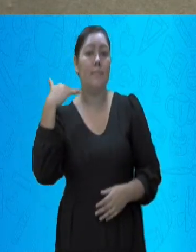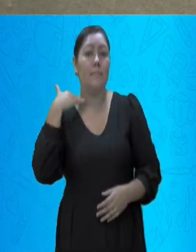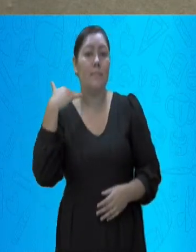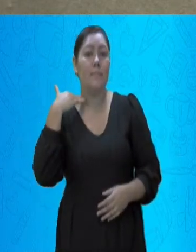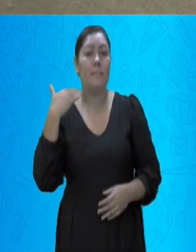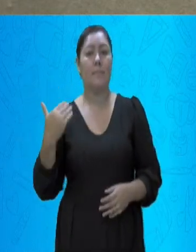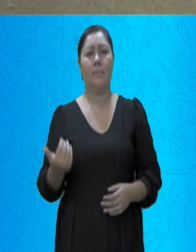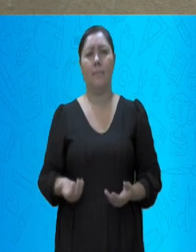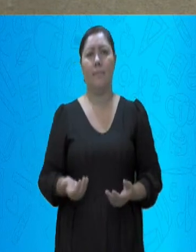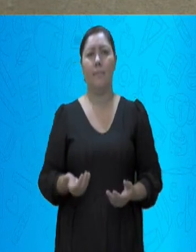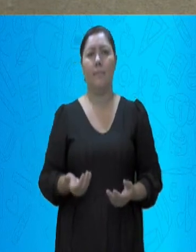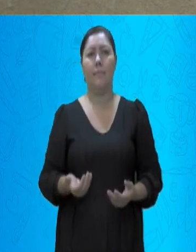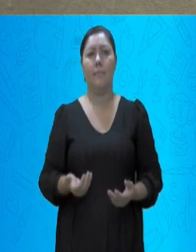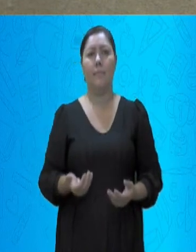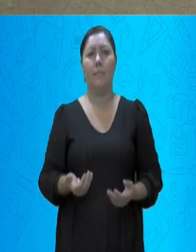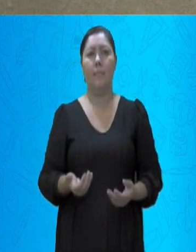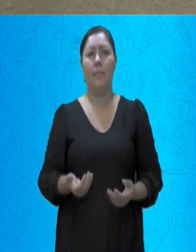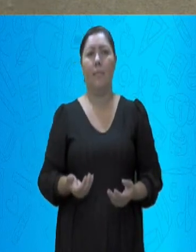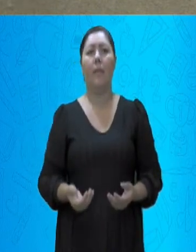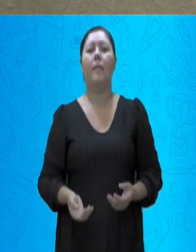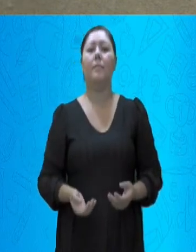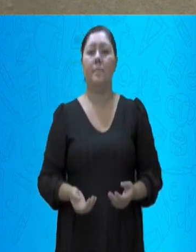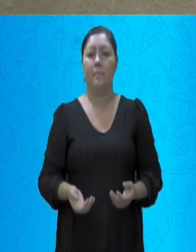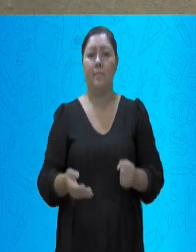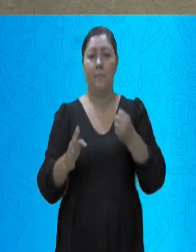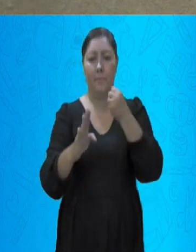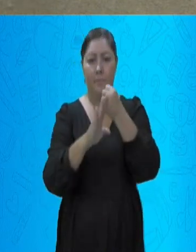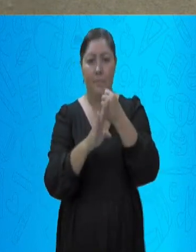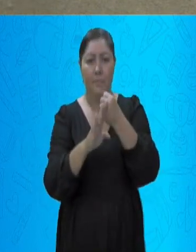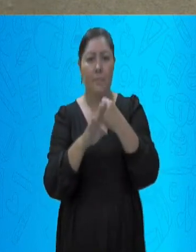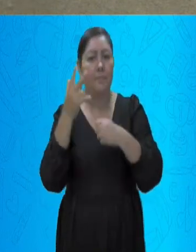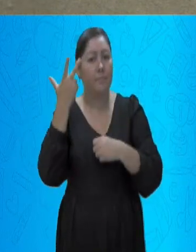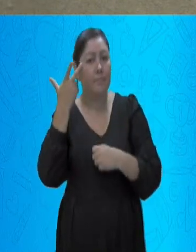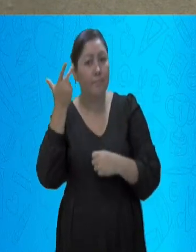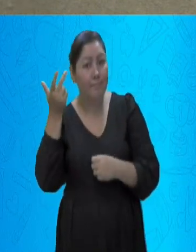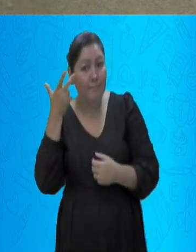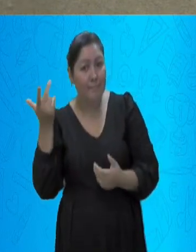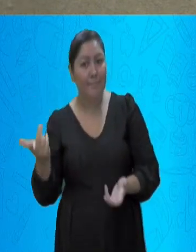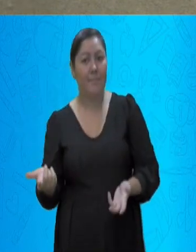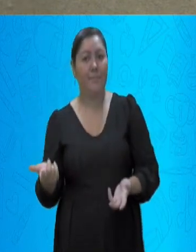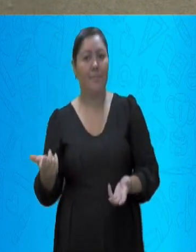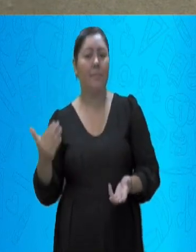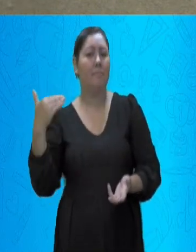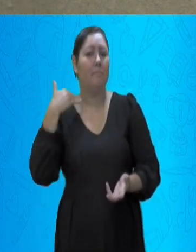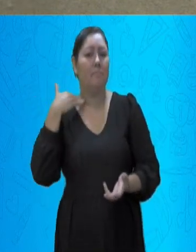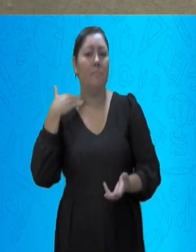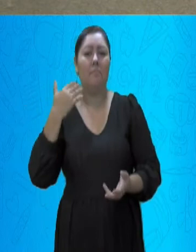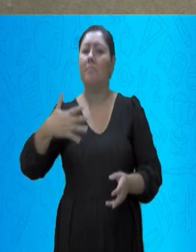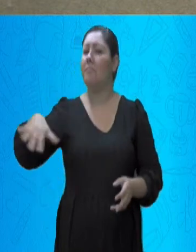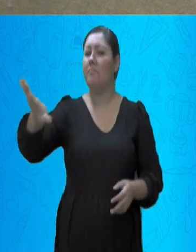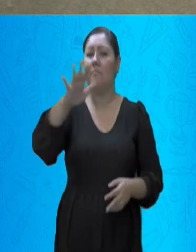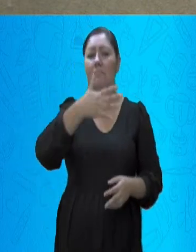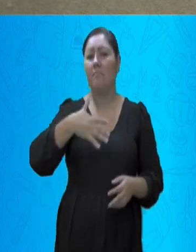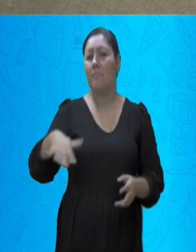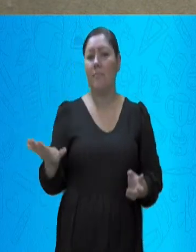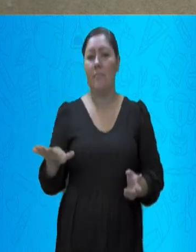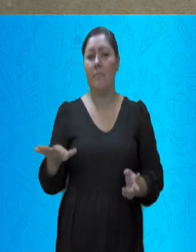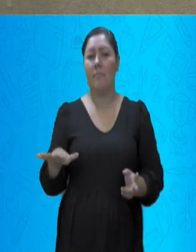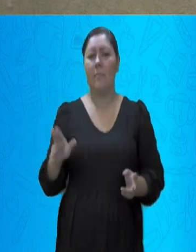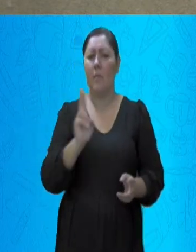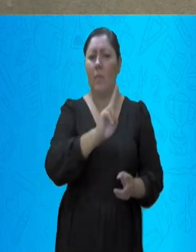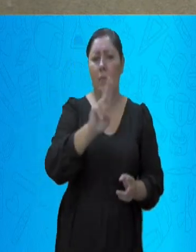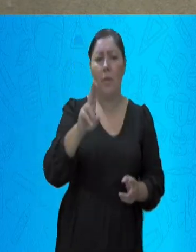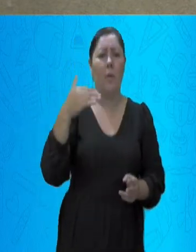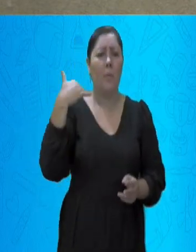Banco, eu falei sobre algum banco em específico? Não, eu falei no geral. Então, comum. Usa-se